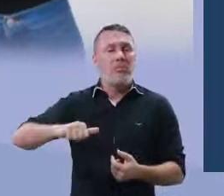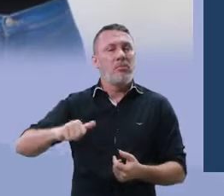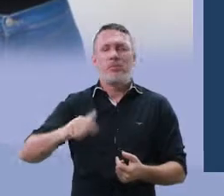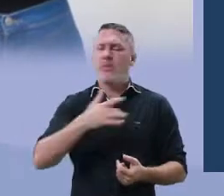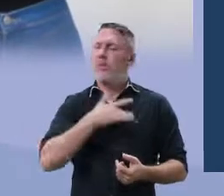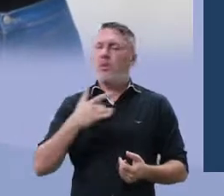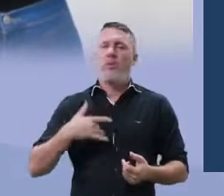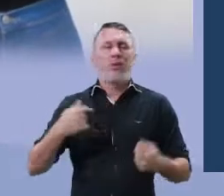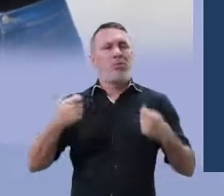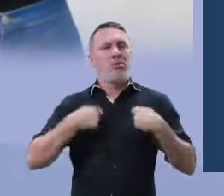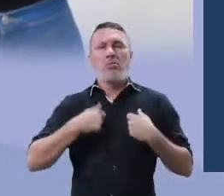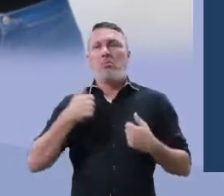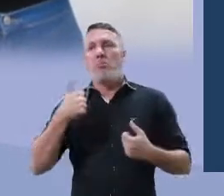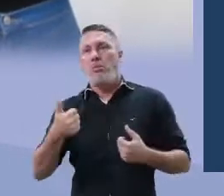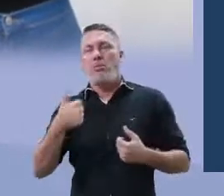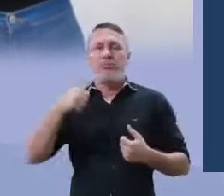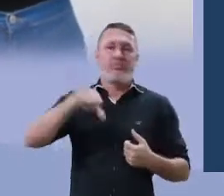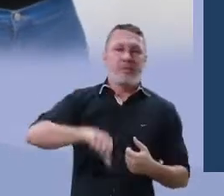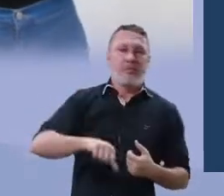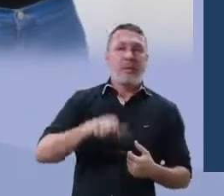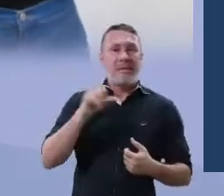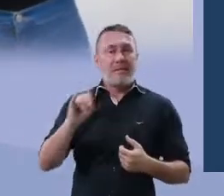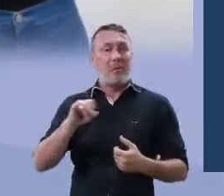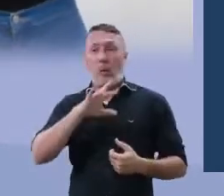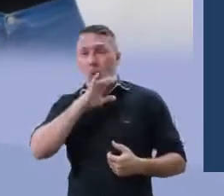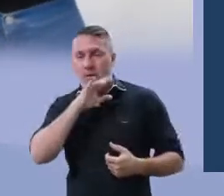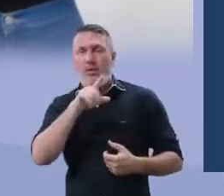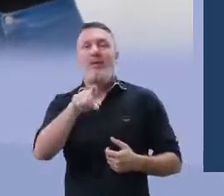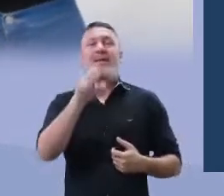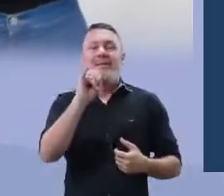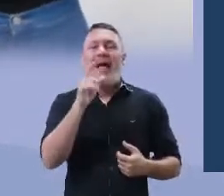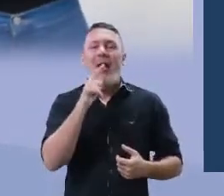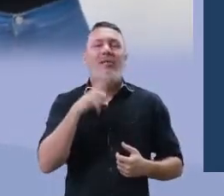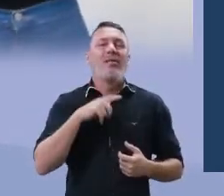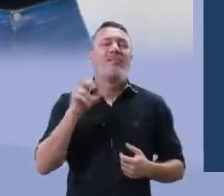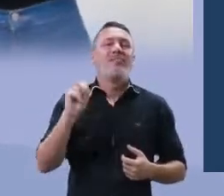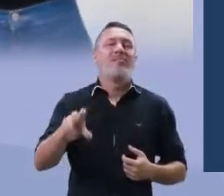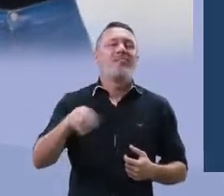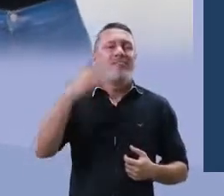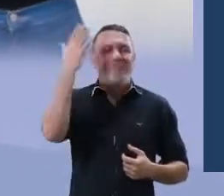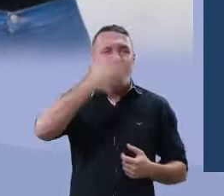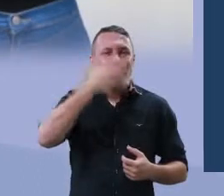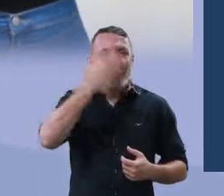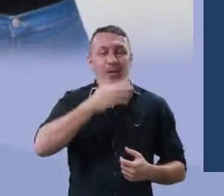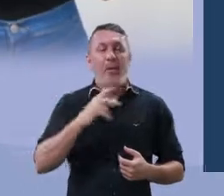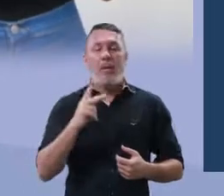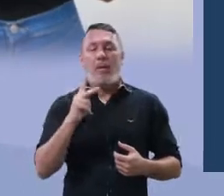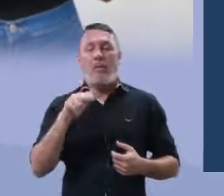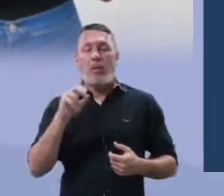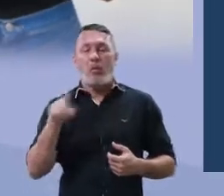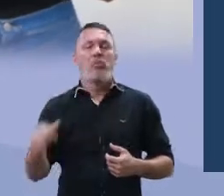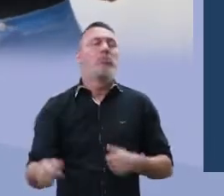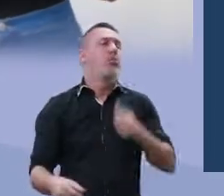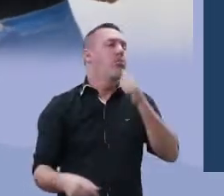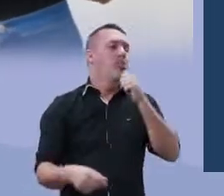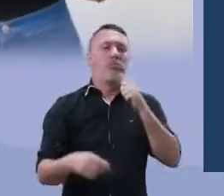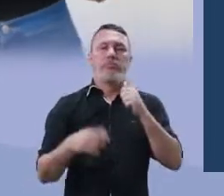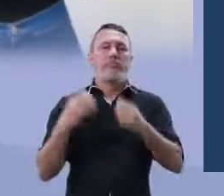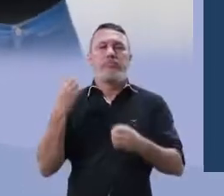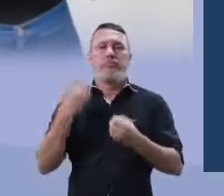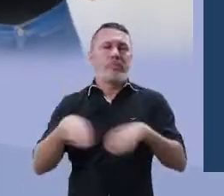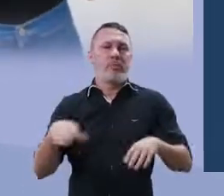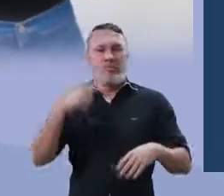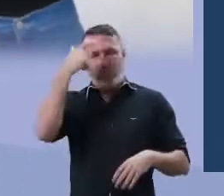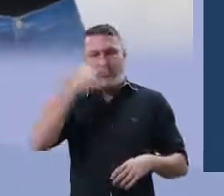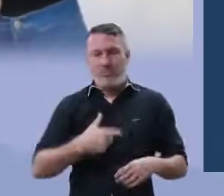do ser humano. Além disso, destruição do fitoplâncton. Porque quando a gente tem uma água contaminada, o fitoplâncton